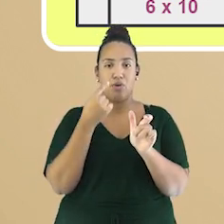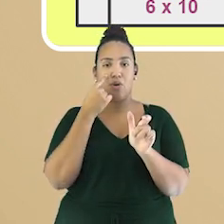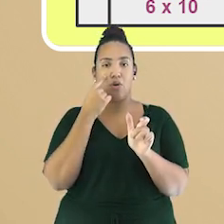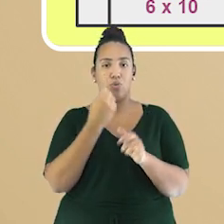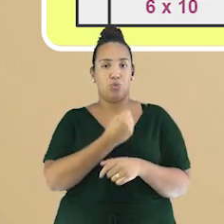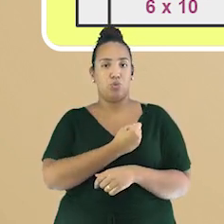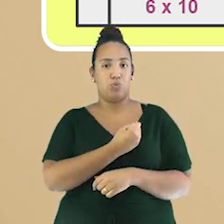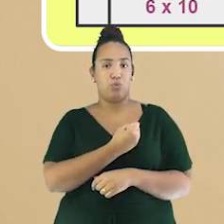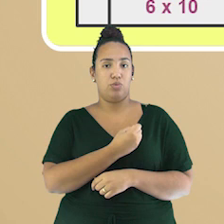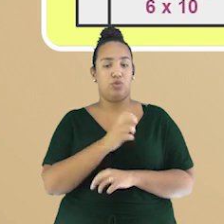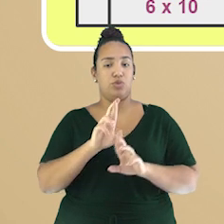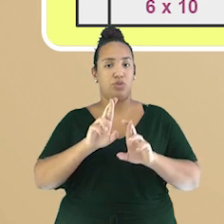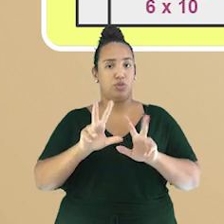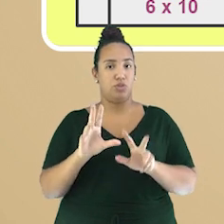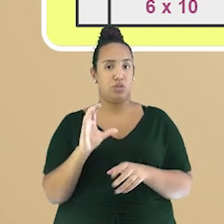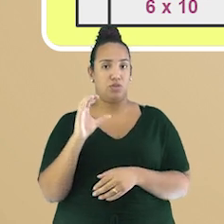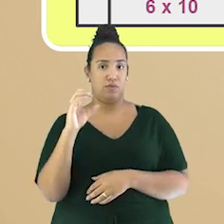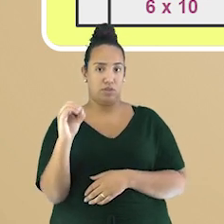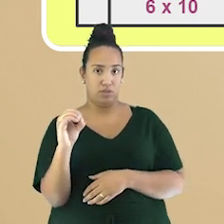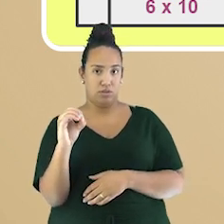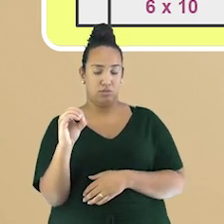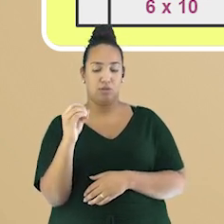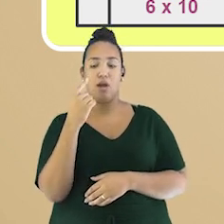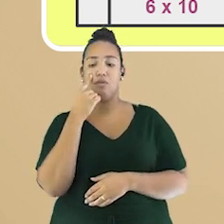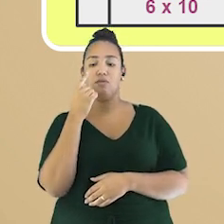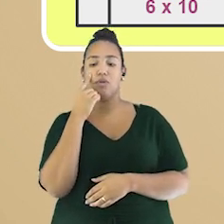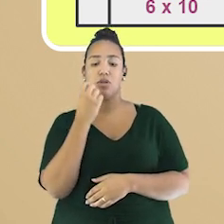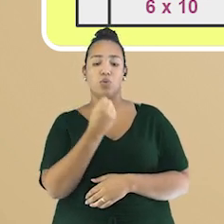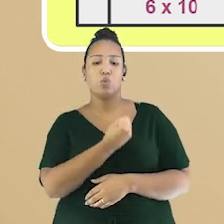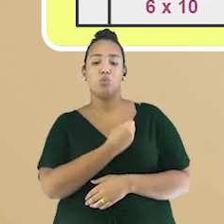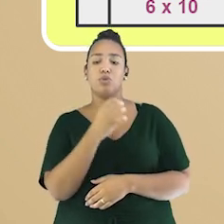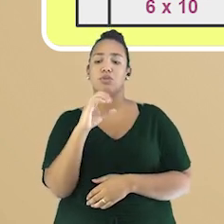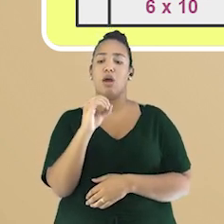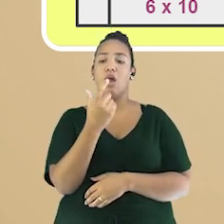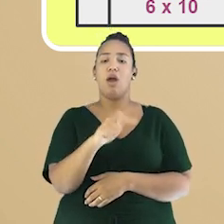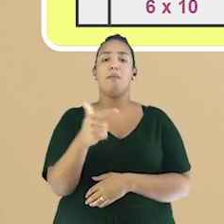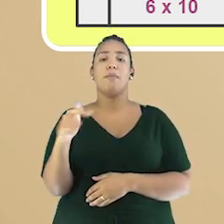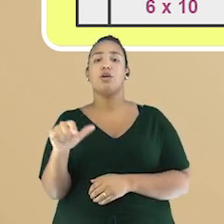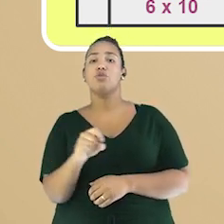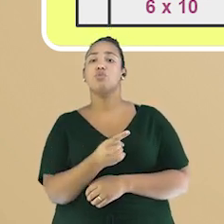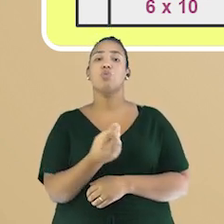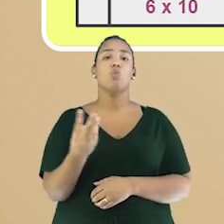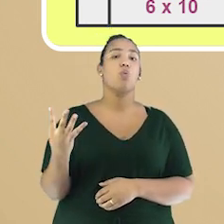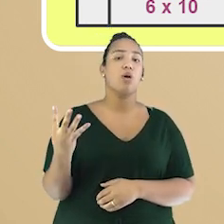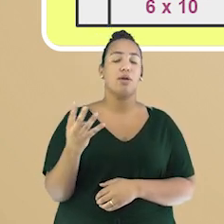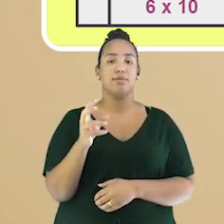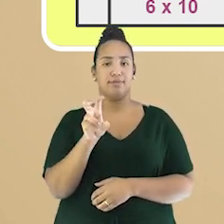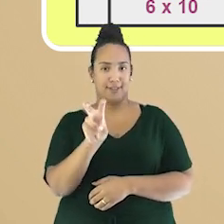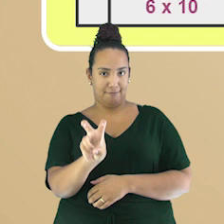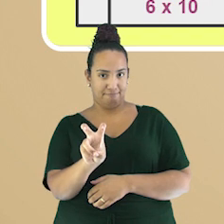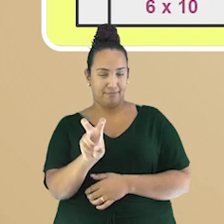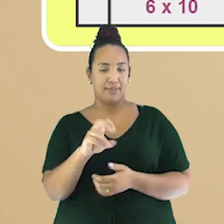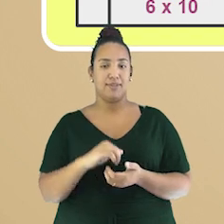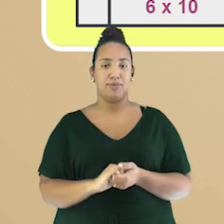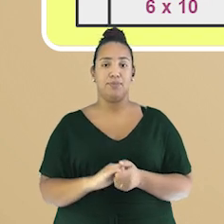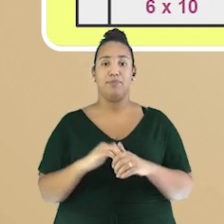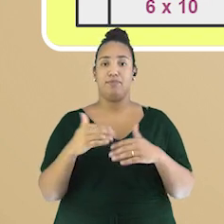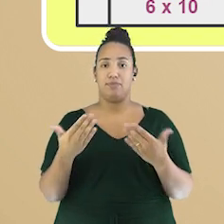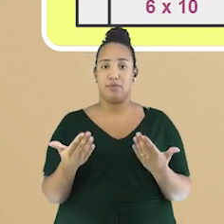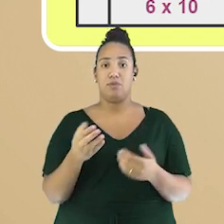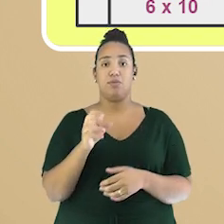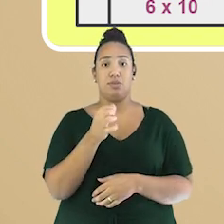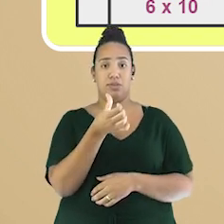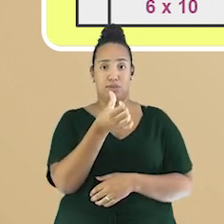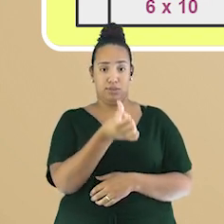6. Conte quantos zeros possui. Possui 5 zeros. Coloque 6 como produto de potência